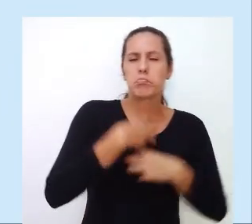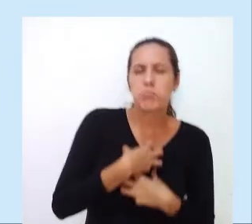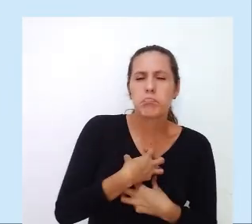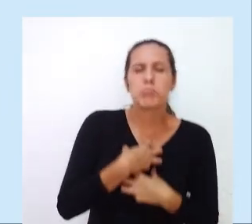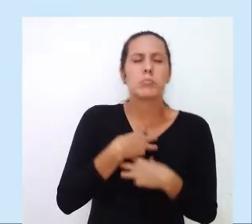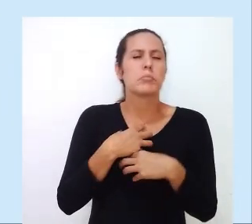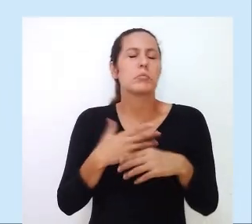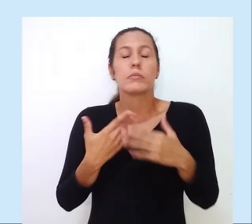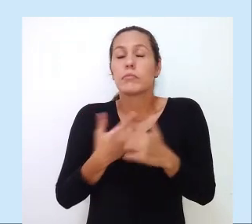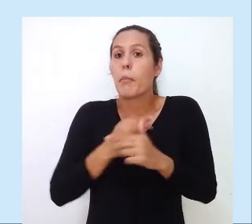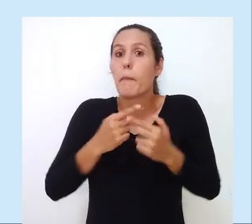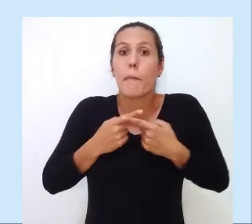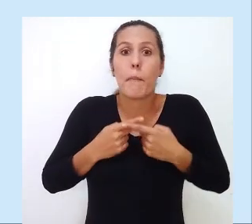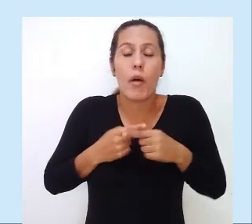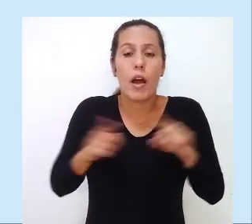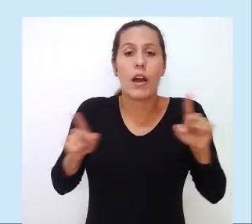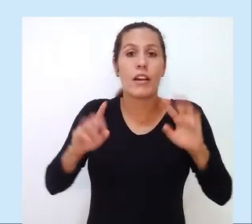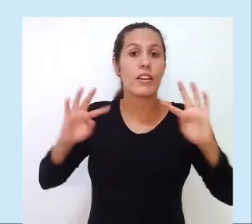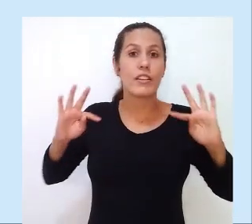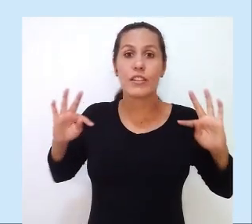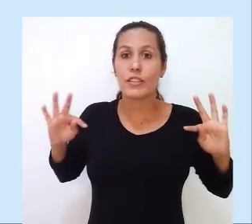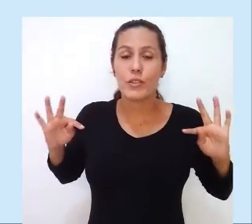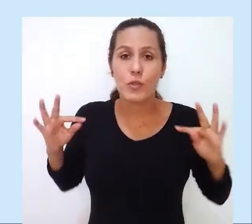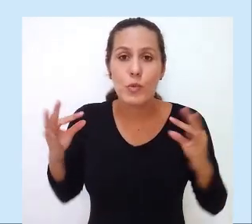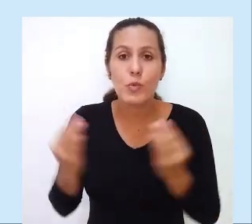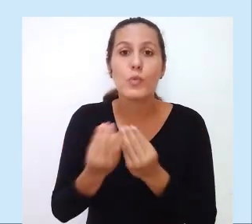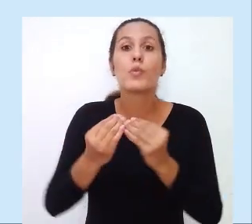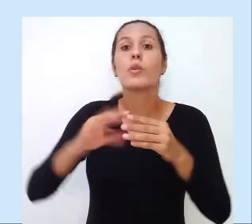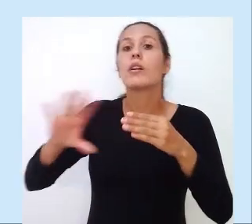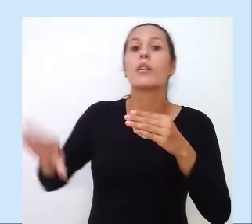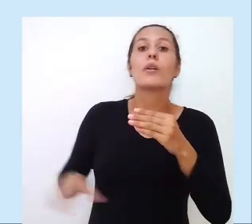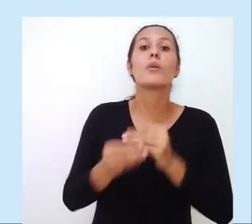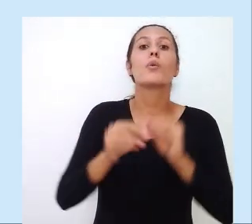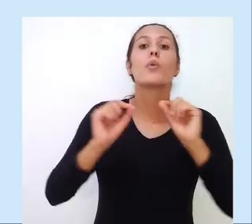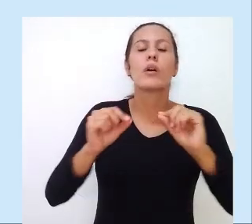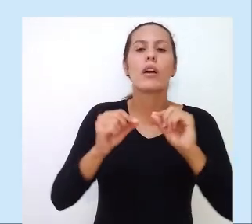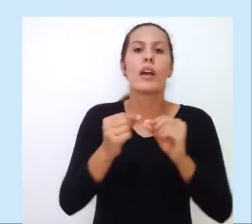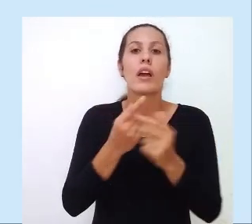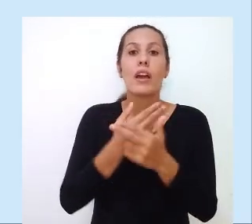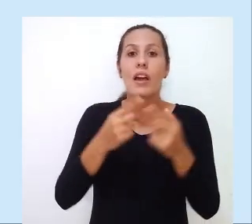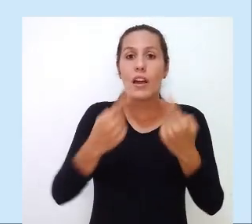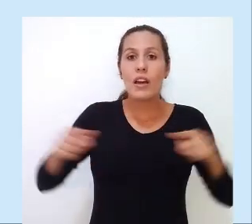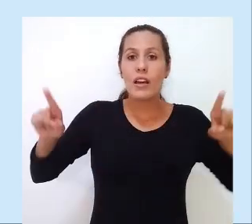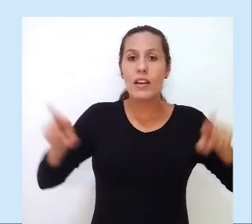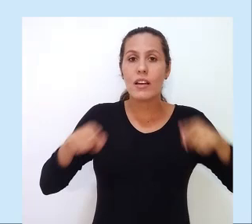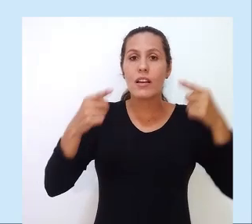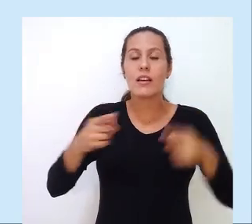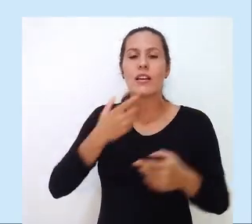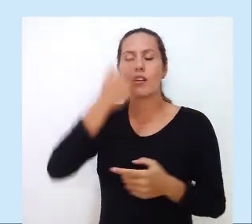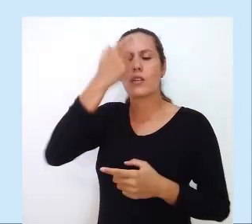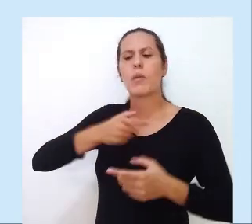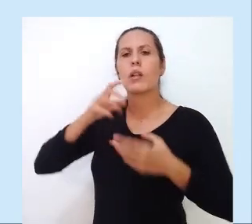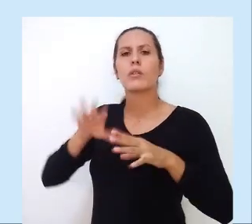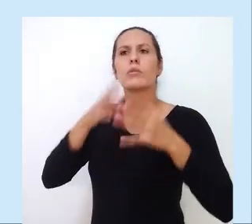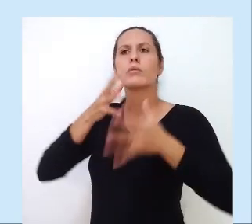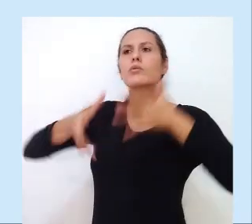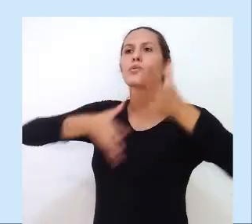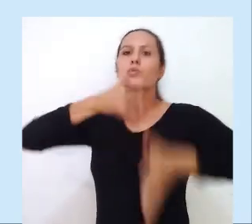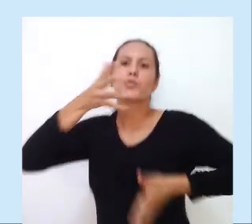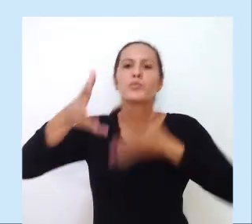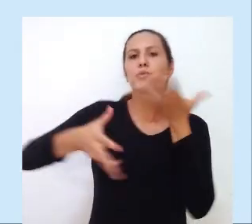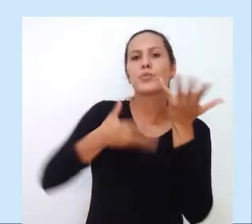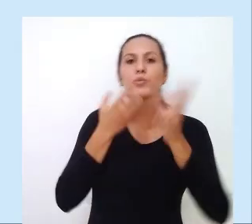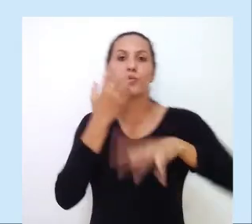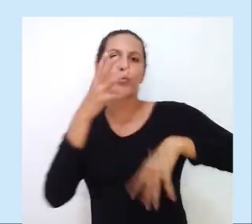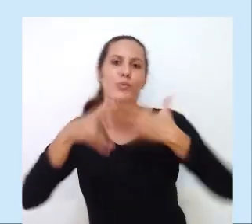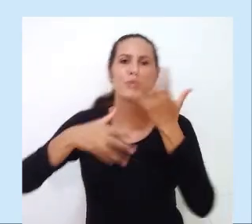dramas, podem ser tragédias, mas estão acompanhadas também de falas cantadas pelos atores e de